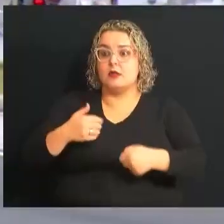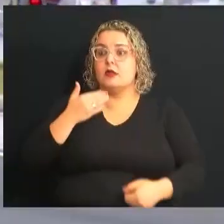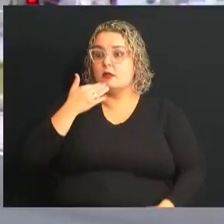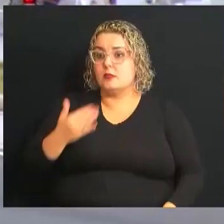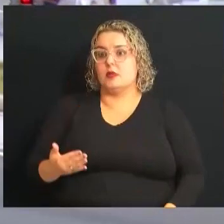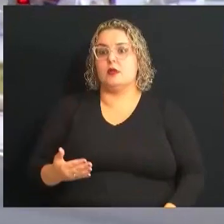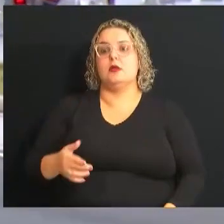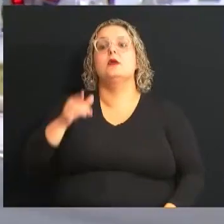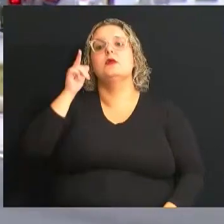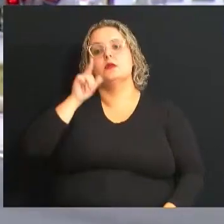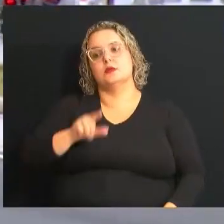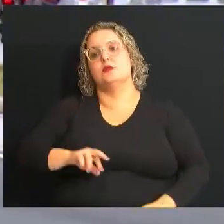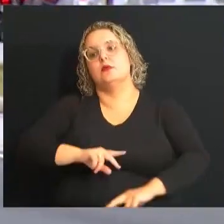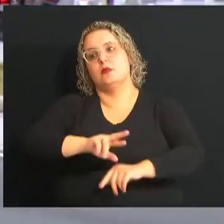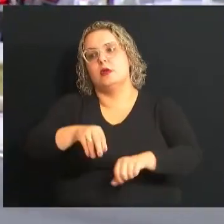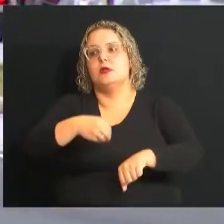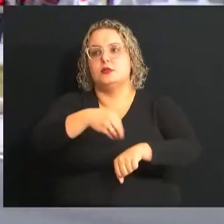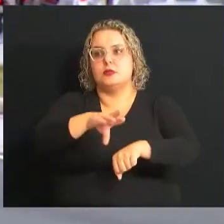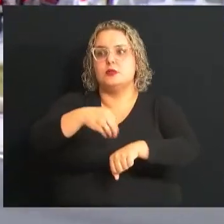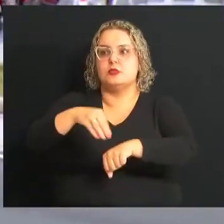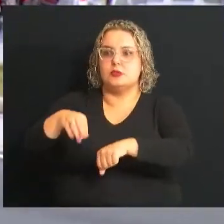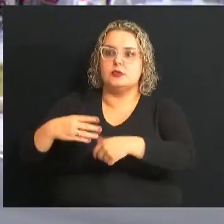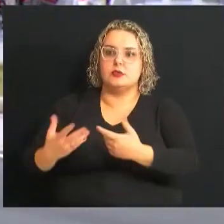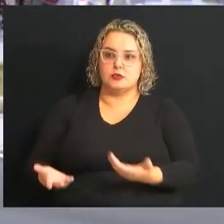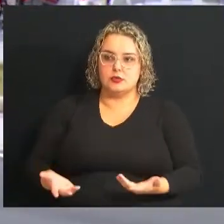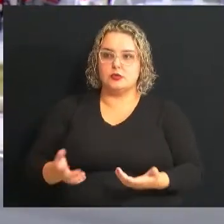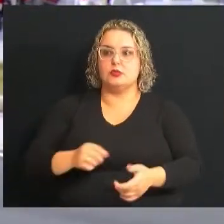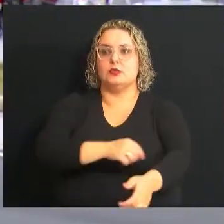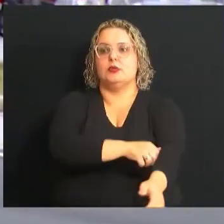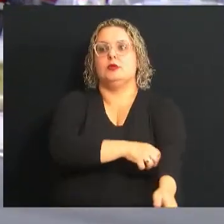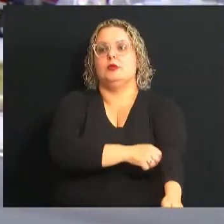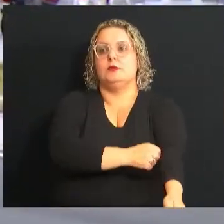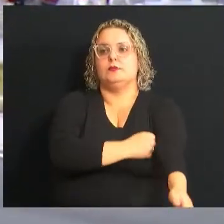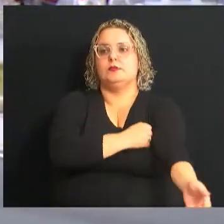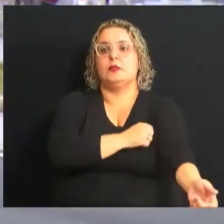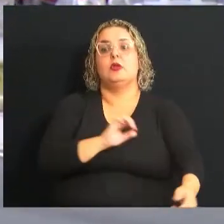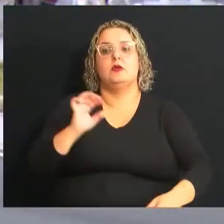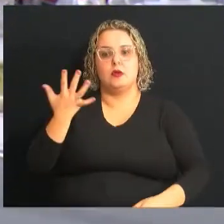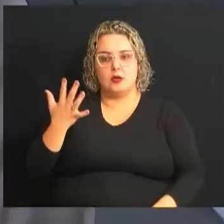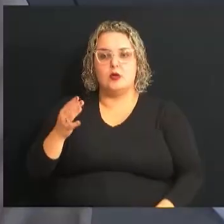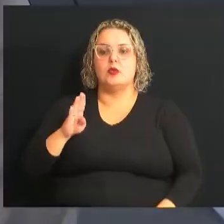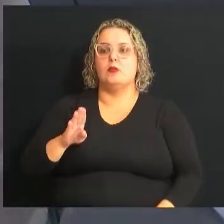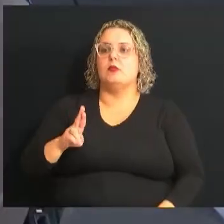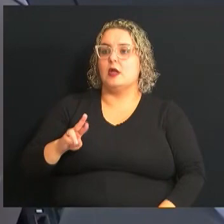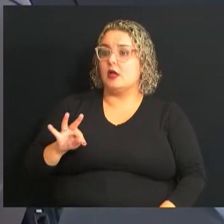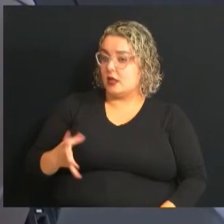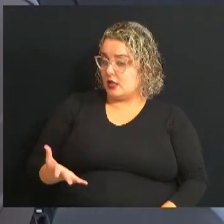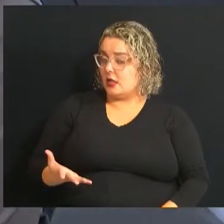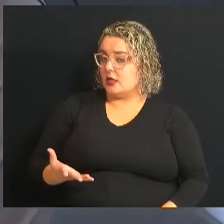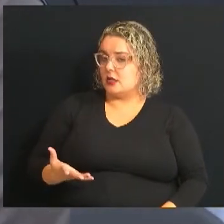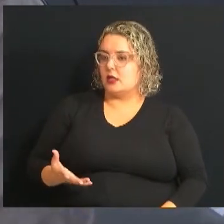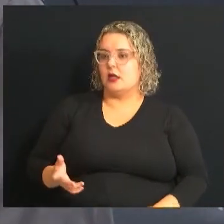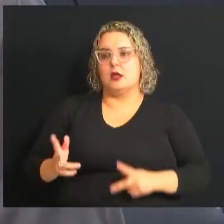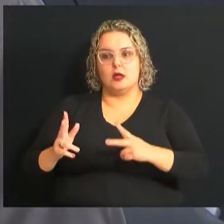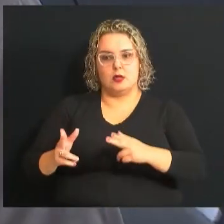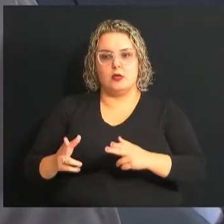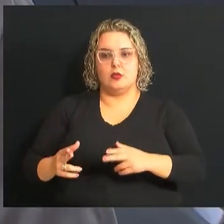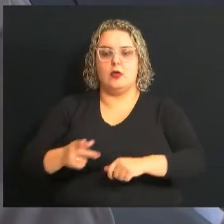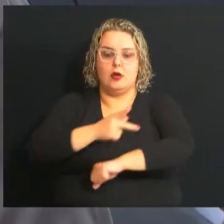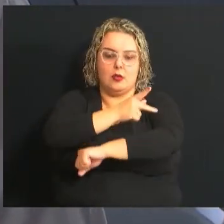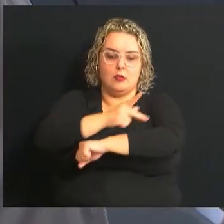fazer várias indicações aí que estão para acontecer aí no BRT. É igual a pavimentação